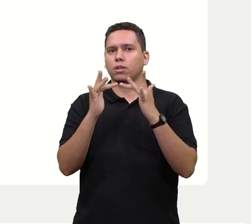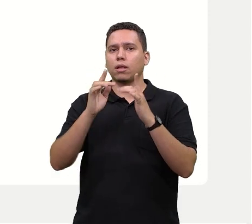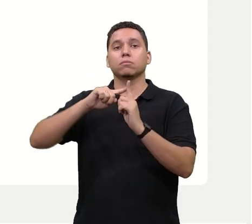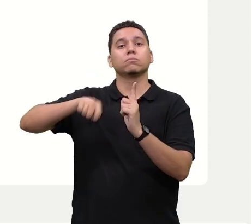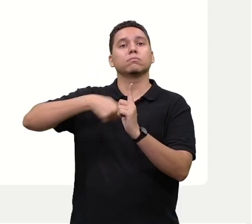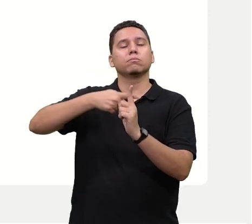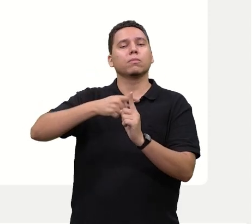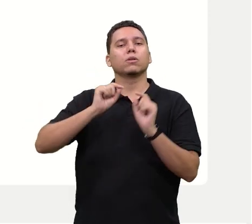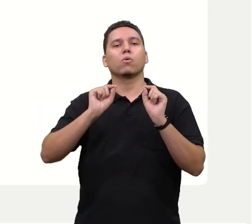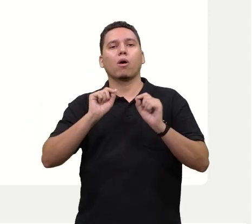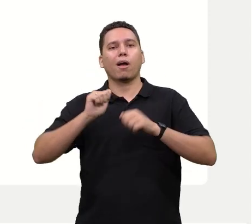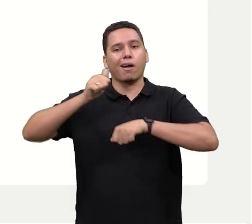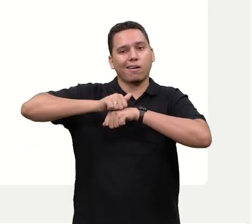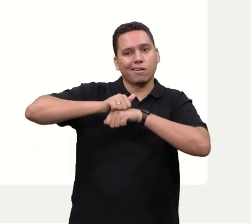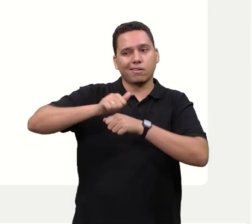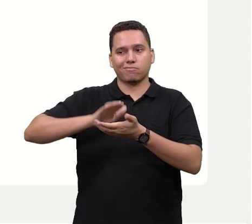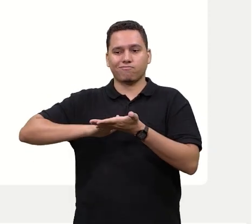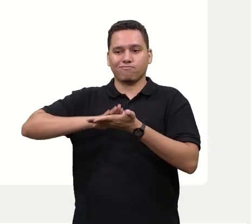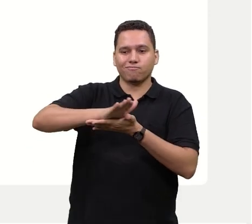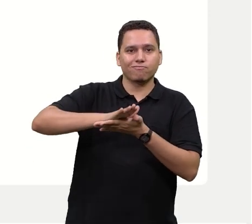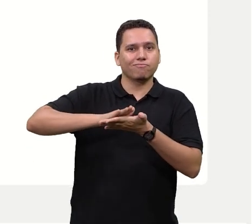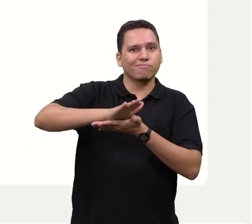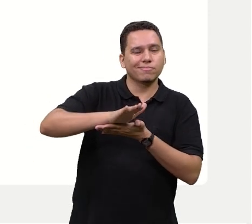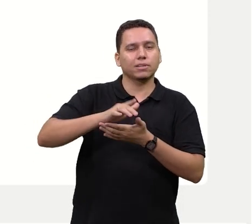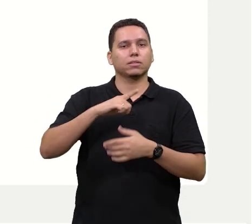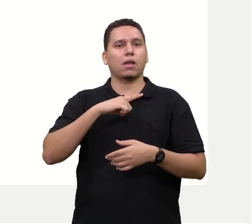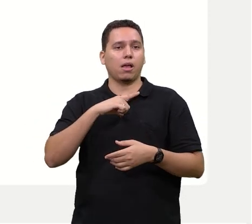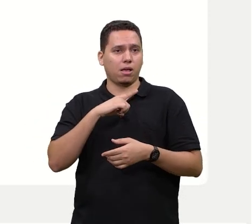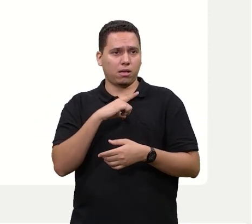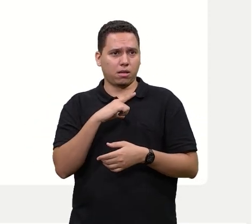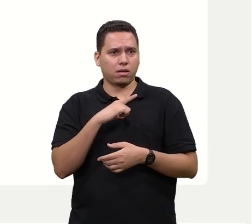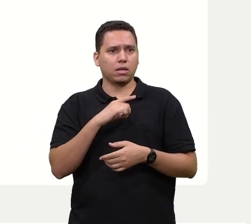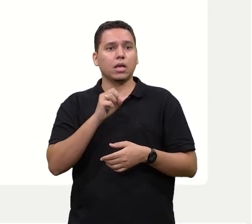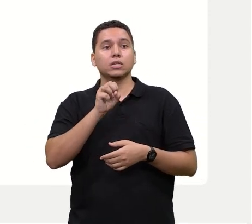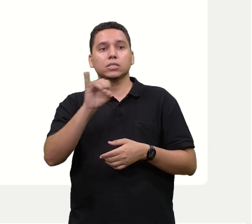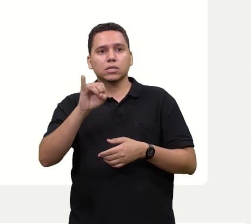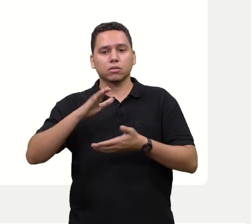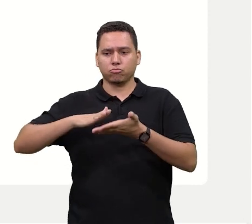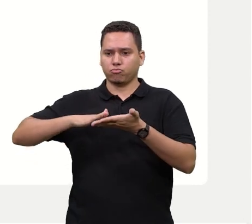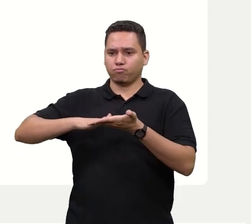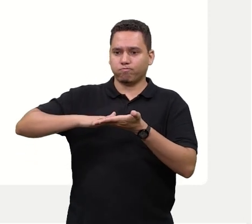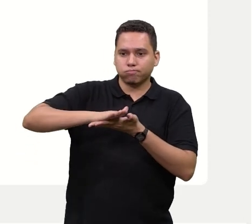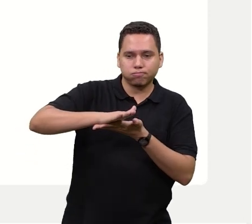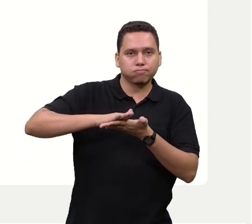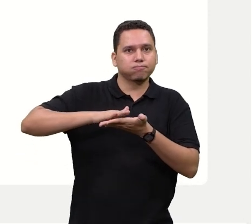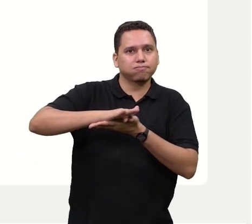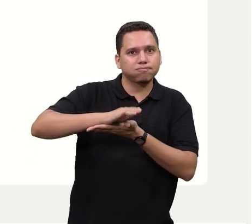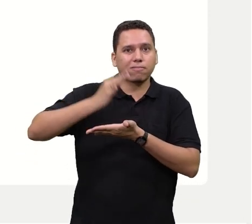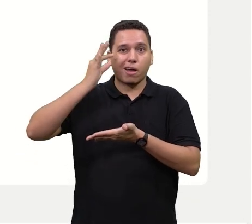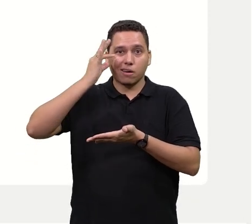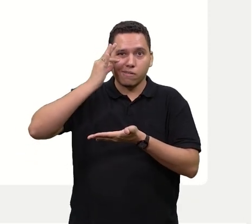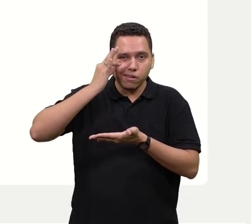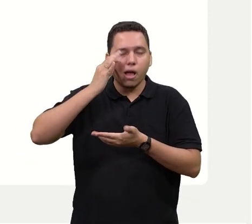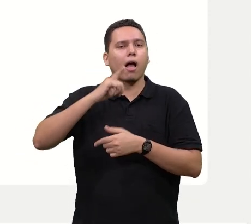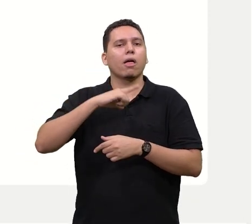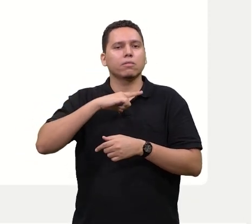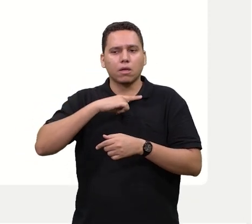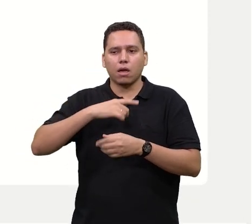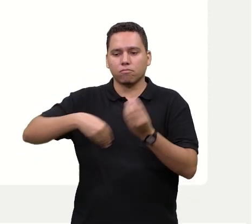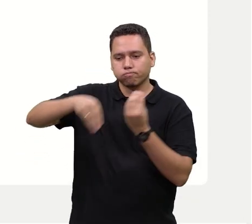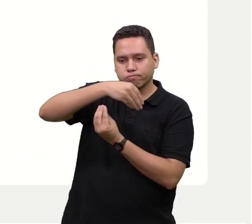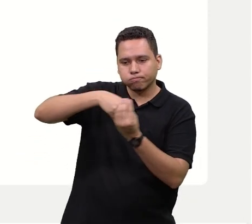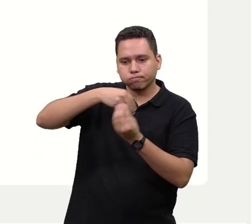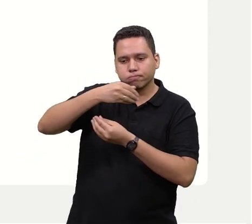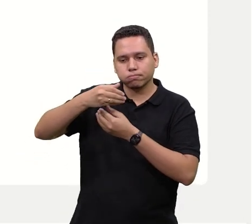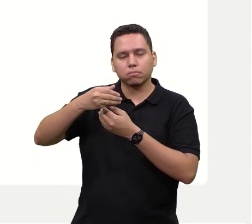você apenas está esfregando o corpo no outro. E nessa questão de um esfregar um corpo no outro, você vai ter elétrons passando sempre do corpo